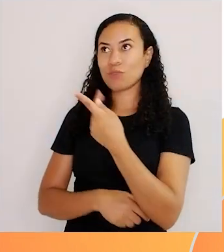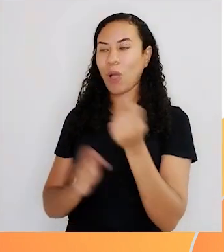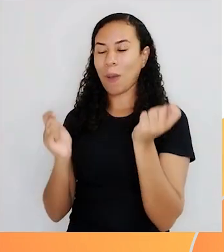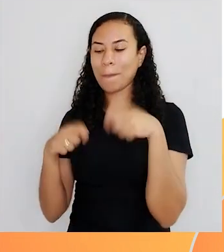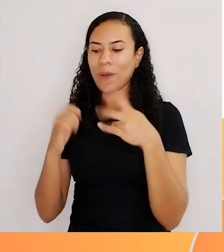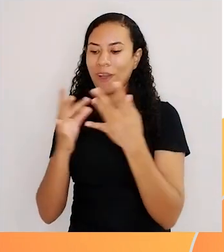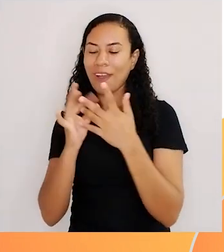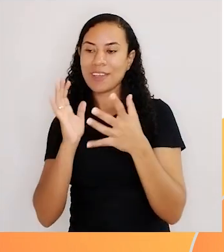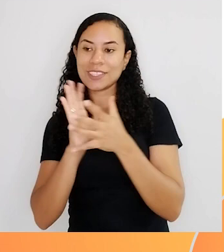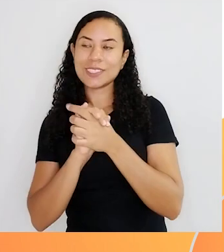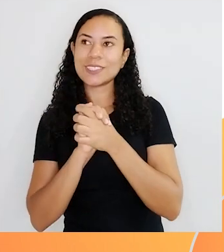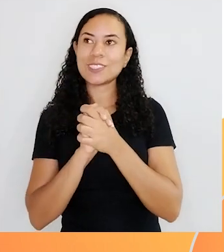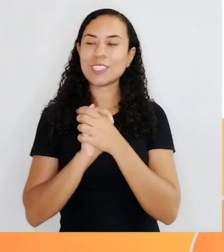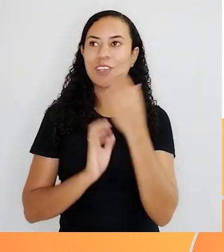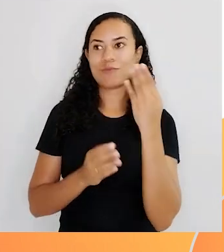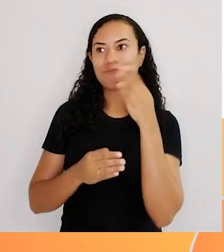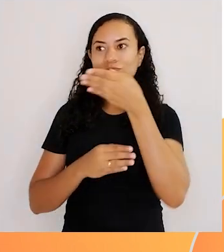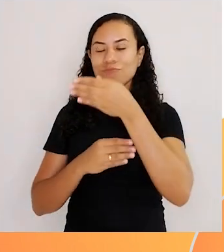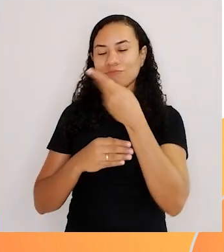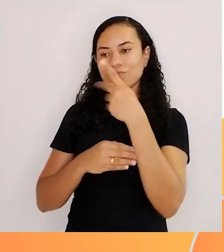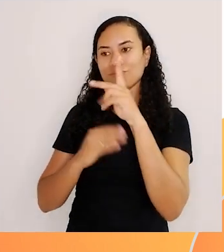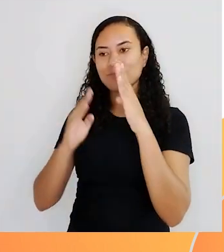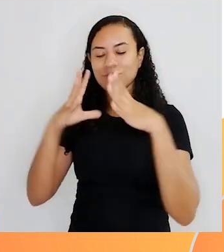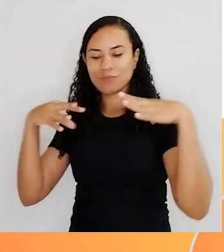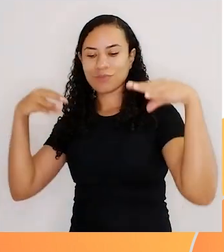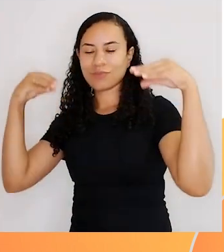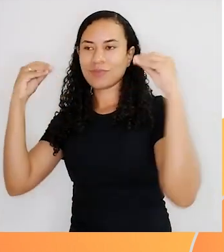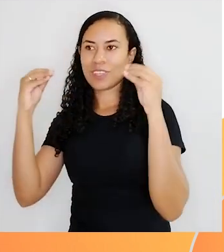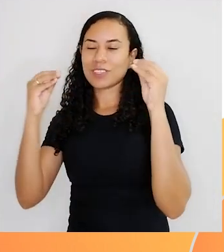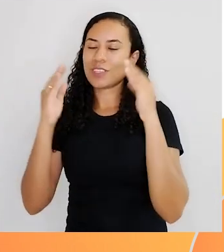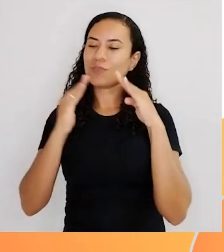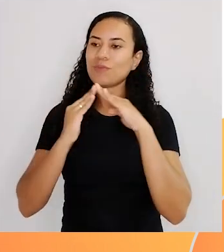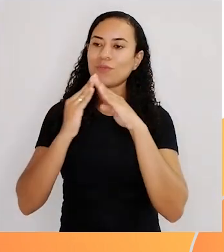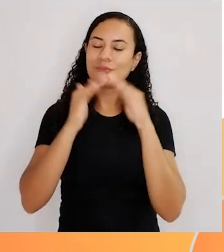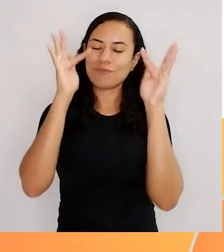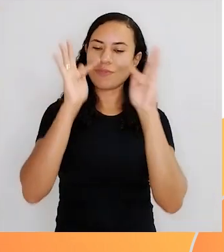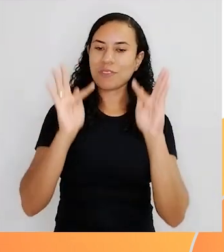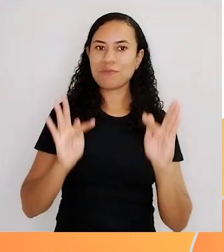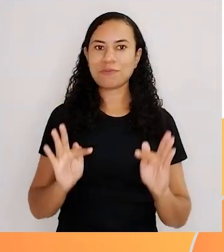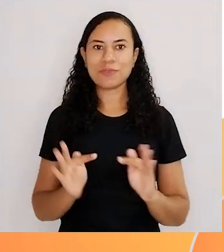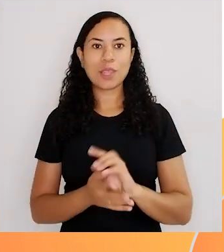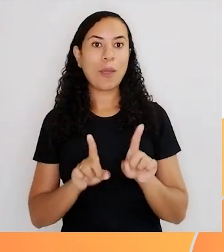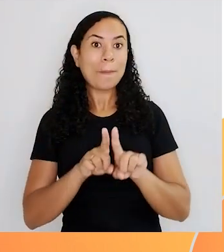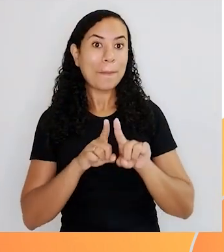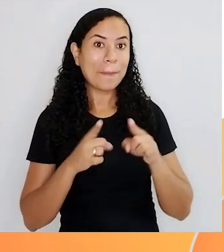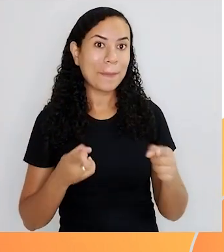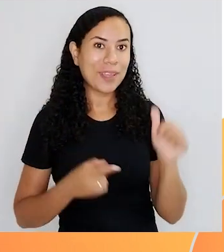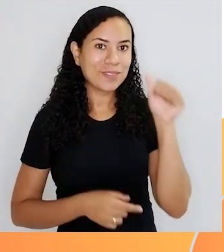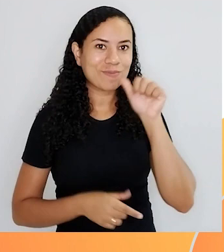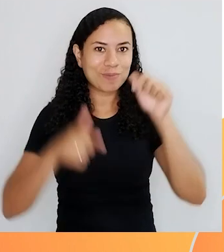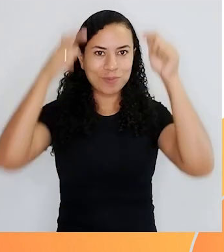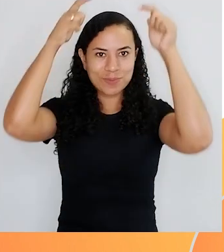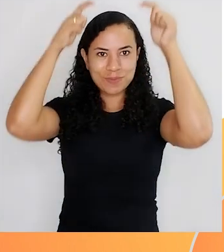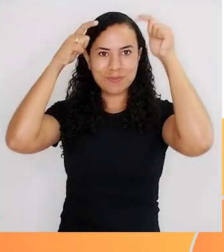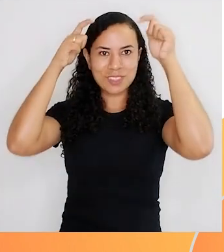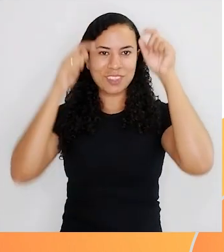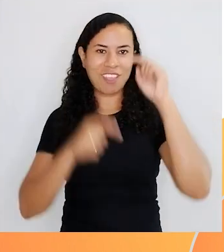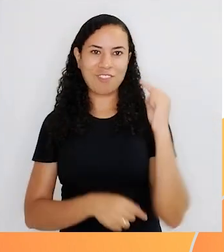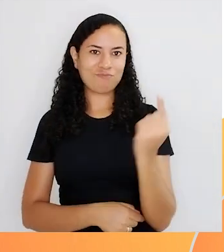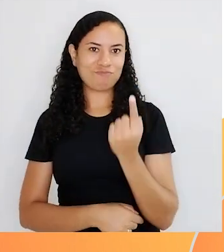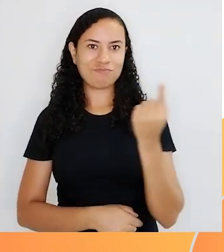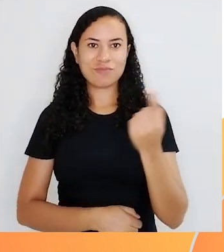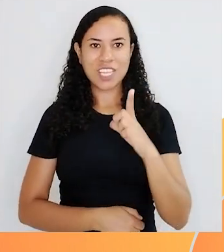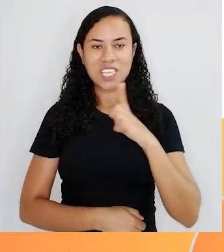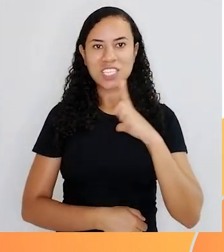teu lindo castelo. Mas essa princesa, essa protagonista, ela era independente. Ela não era